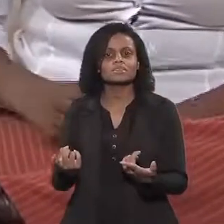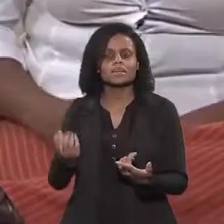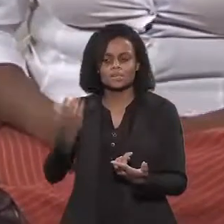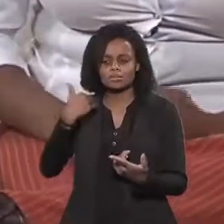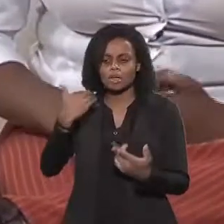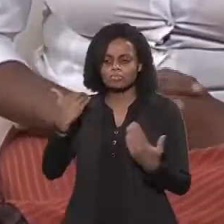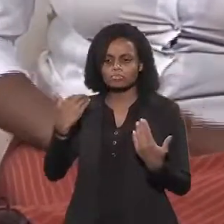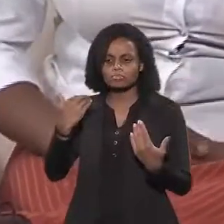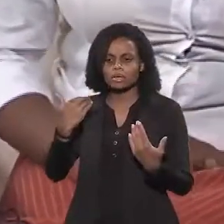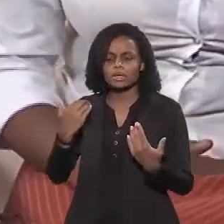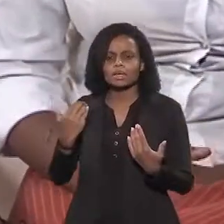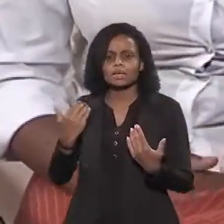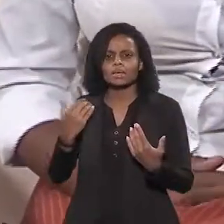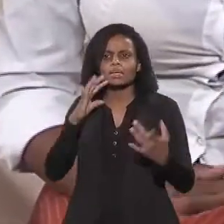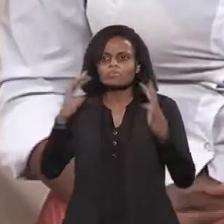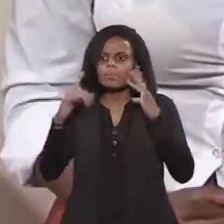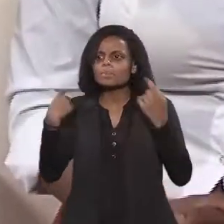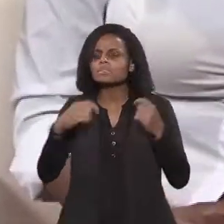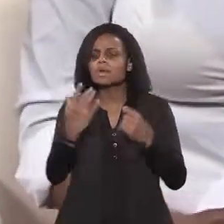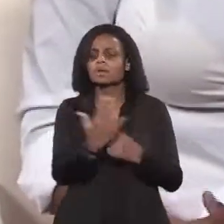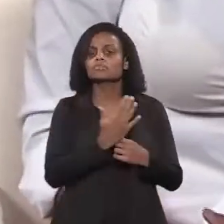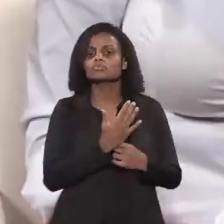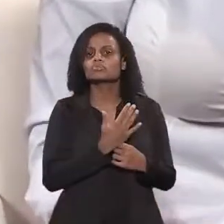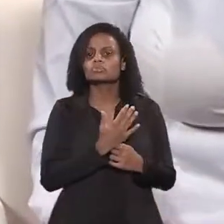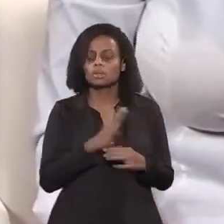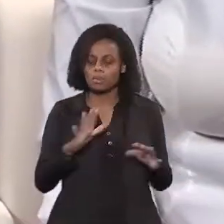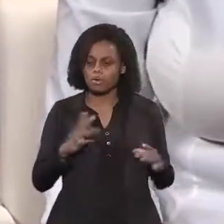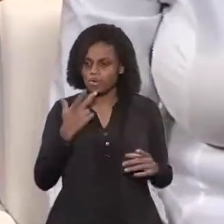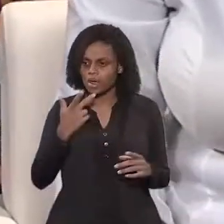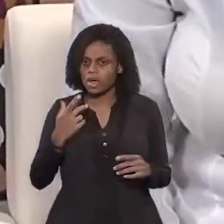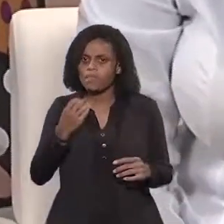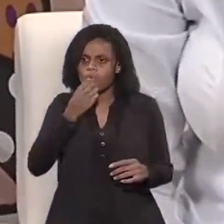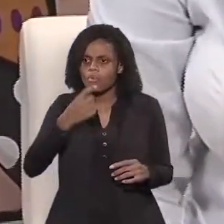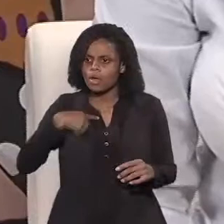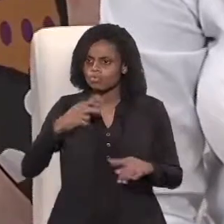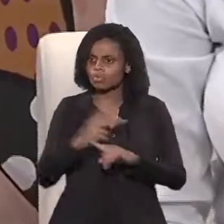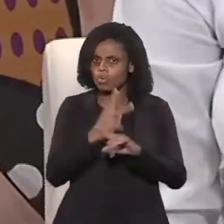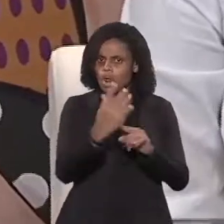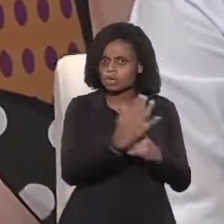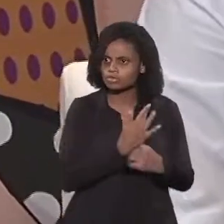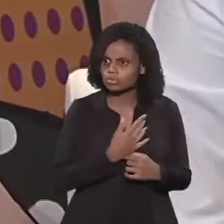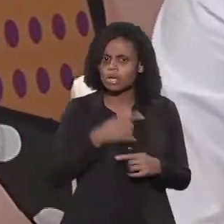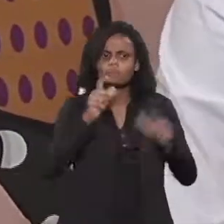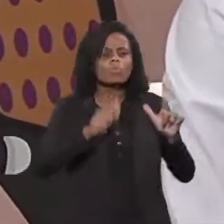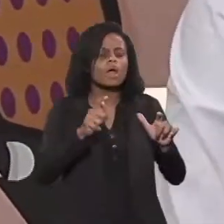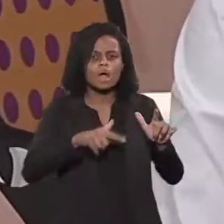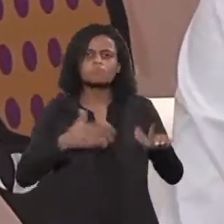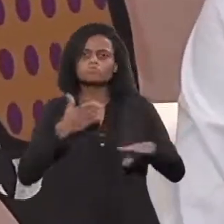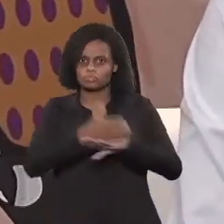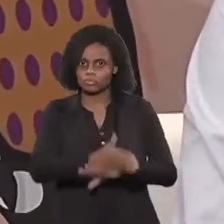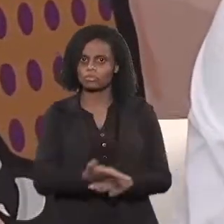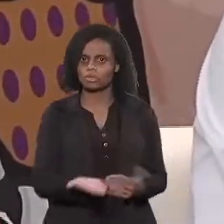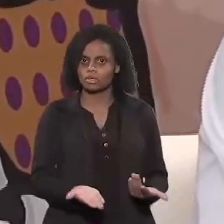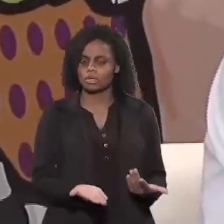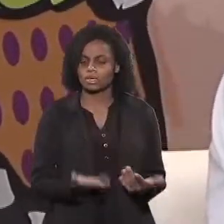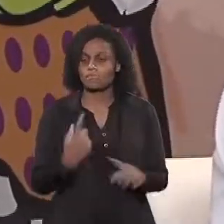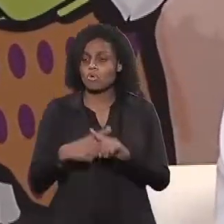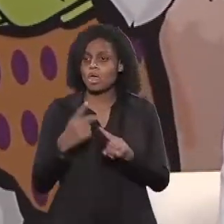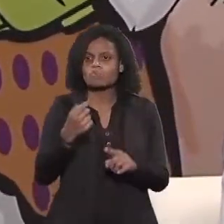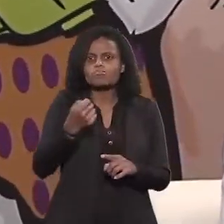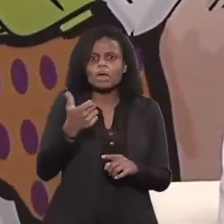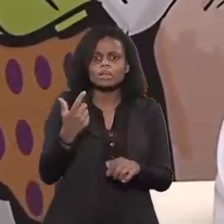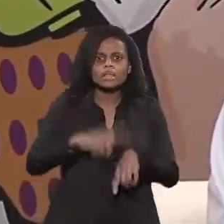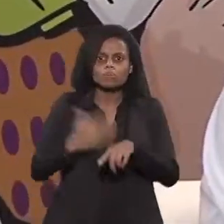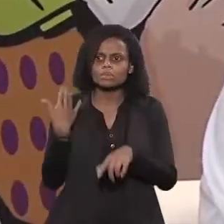se reconhecer dentro disso e ser amparada, falar, bom, eu posso procurar ajuda em tal lugar, né? Porque